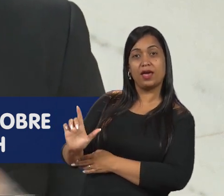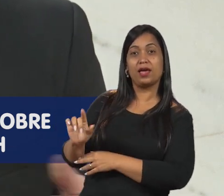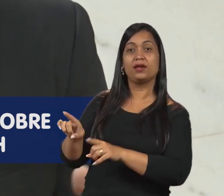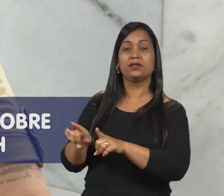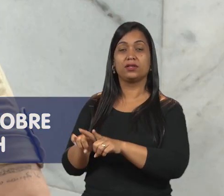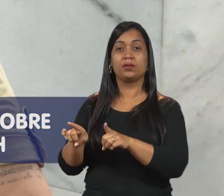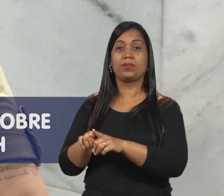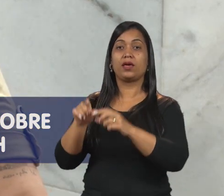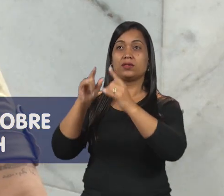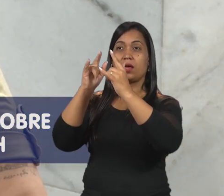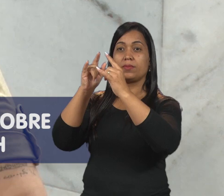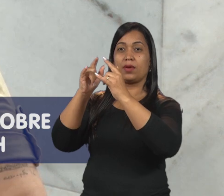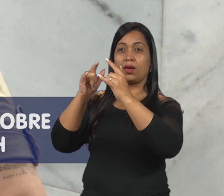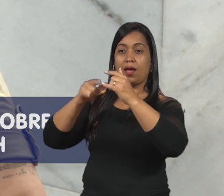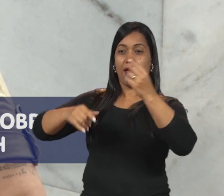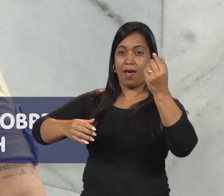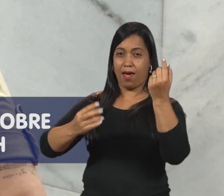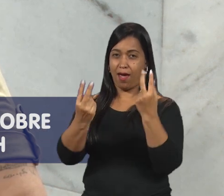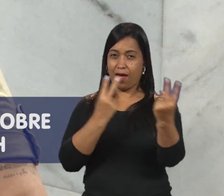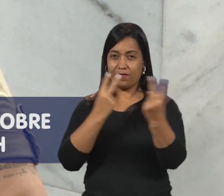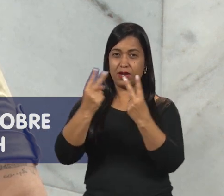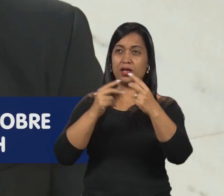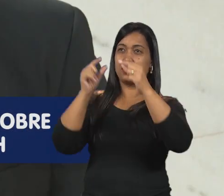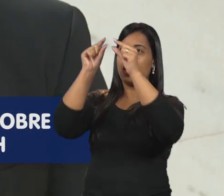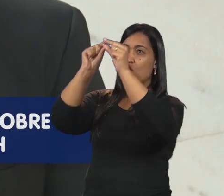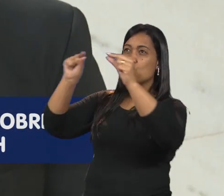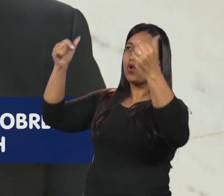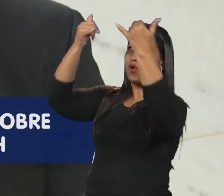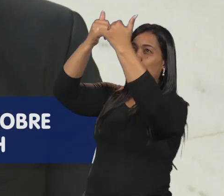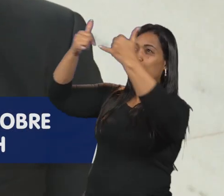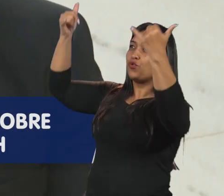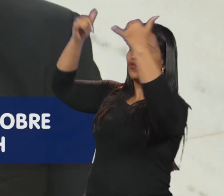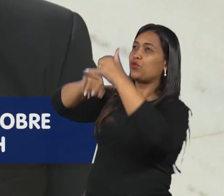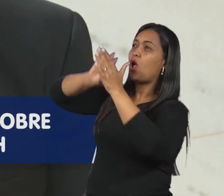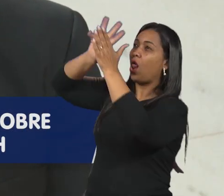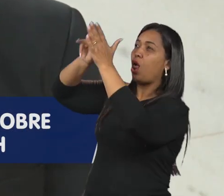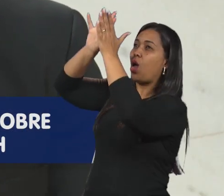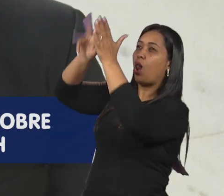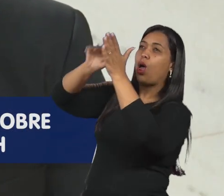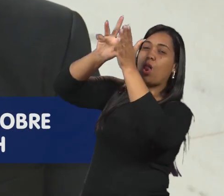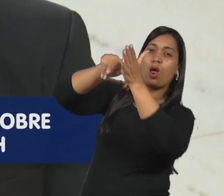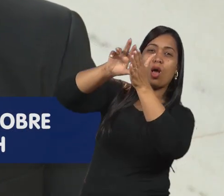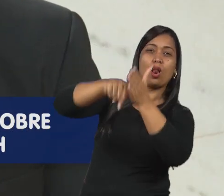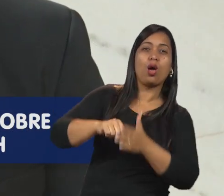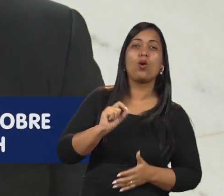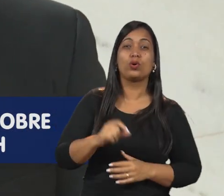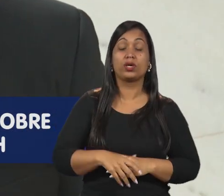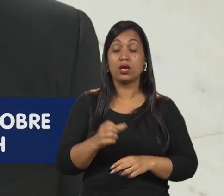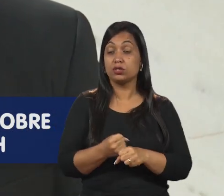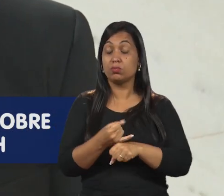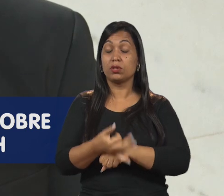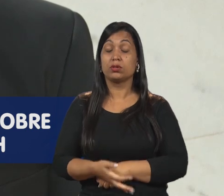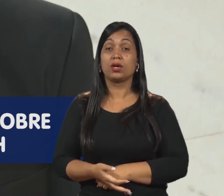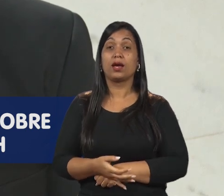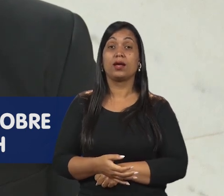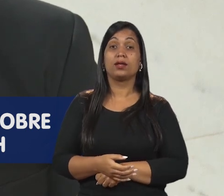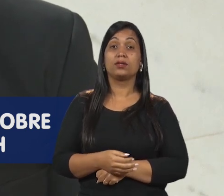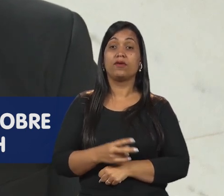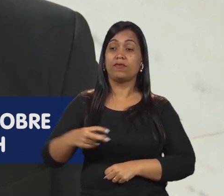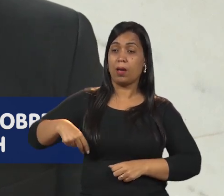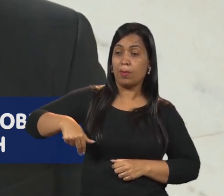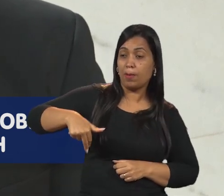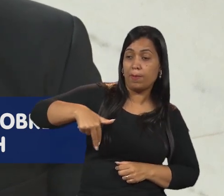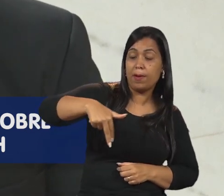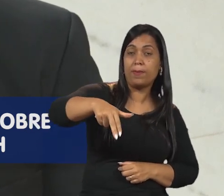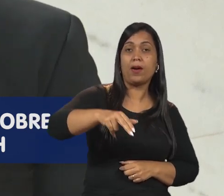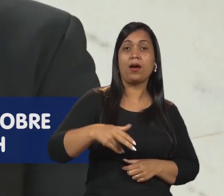e de avenidas. E o que isso leva na prática? Às vezes, na madrugada, você vai voltar do serviço,